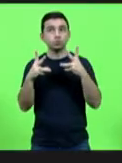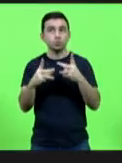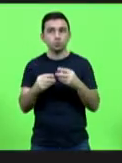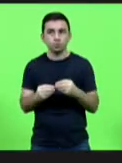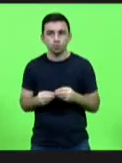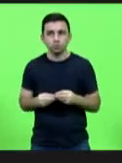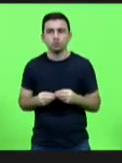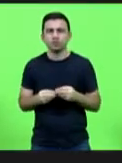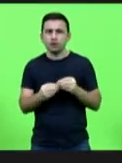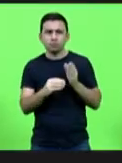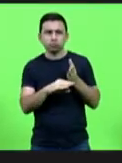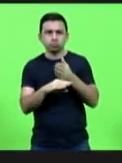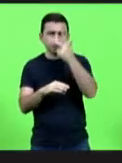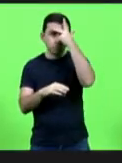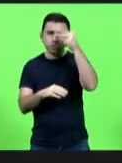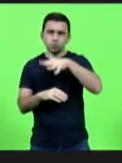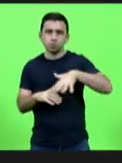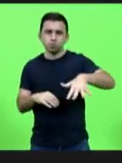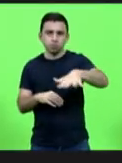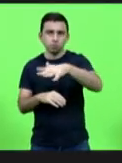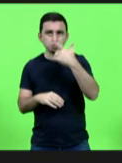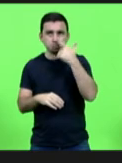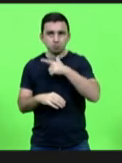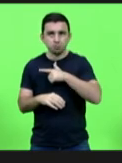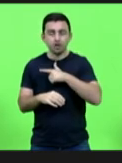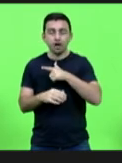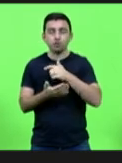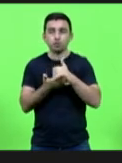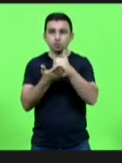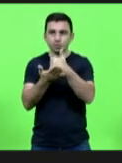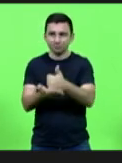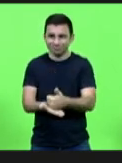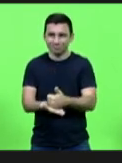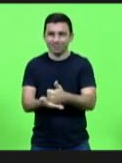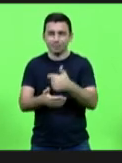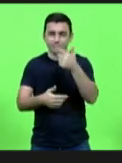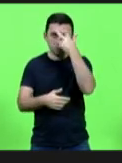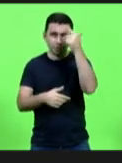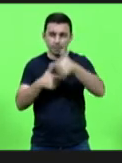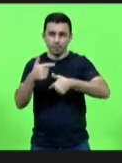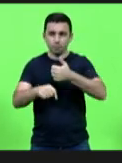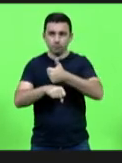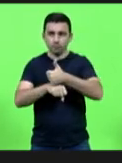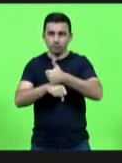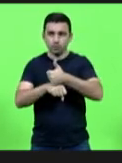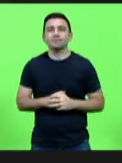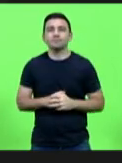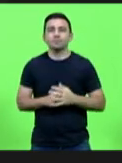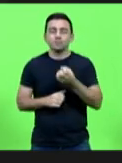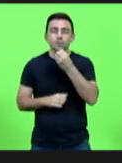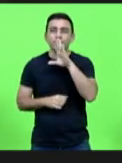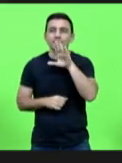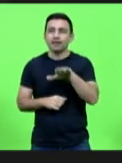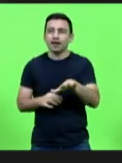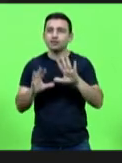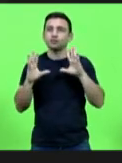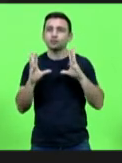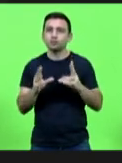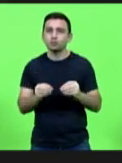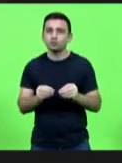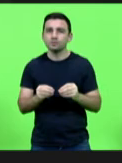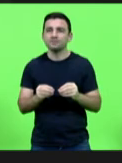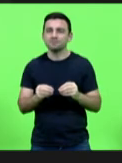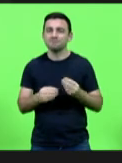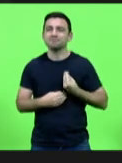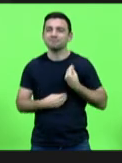Fundação de Cultura informou que será preciso aguardar a edição de novo decreto federal para a regulamentação do